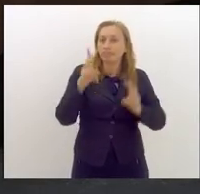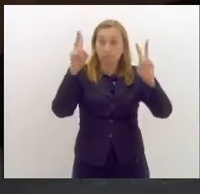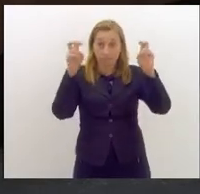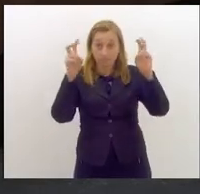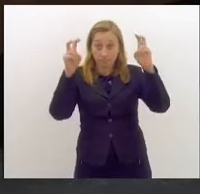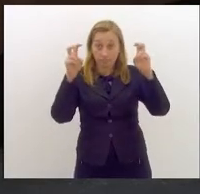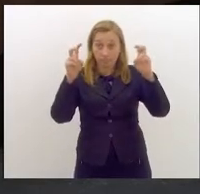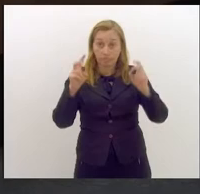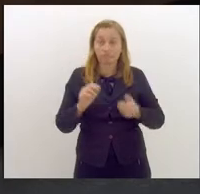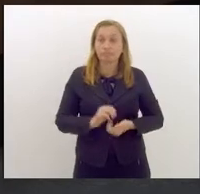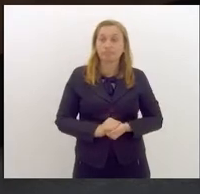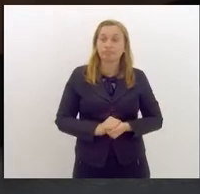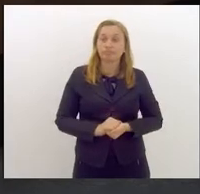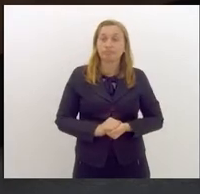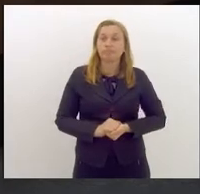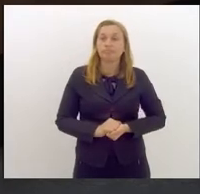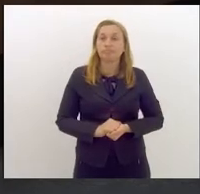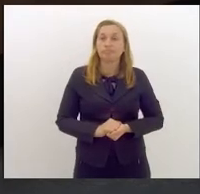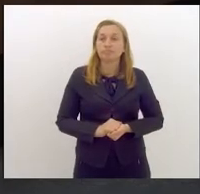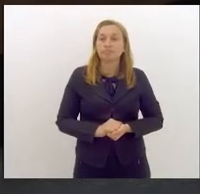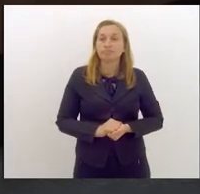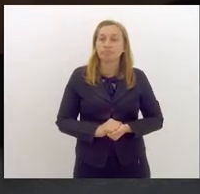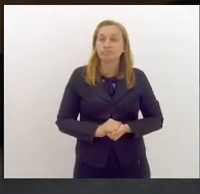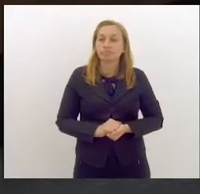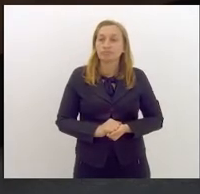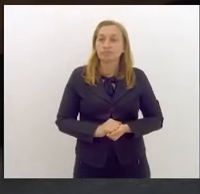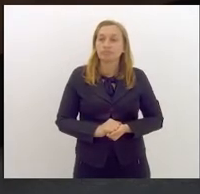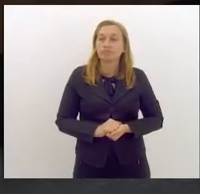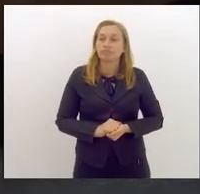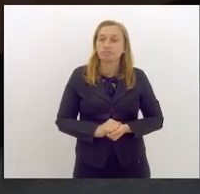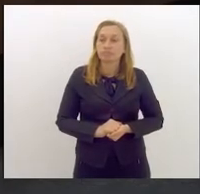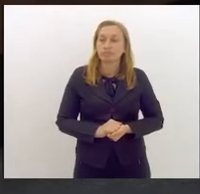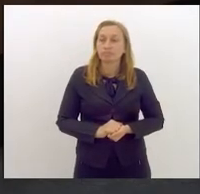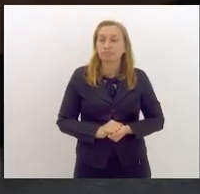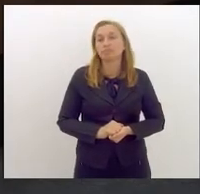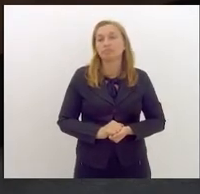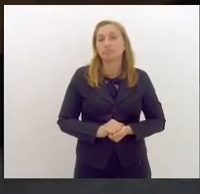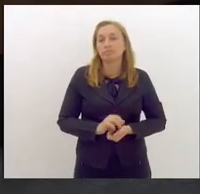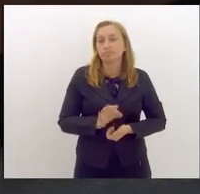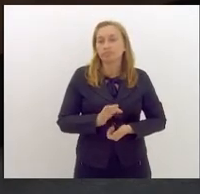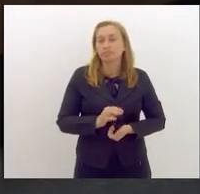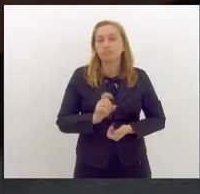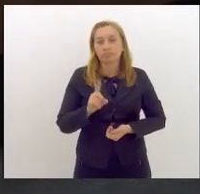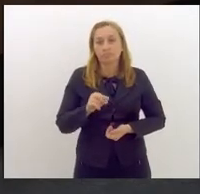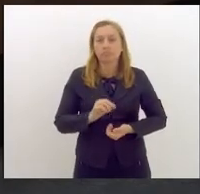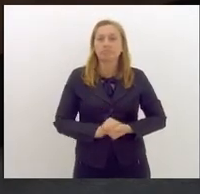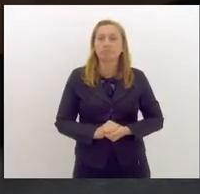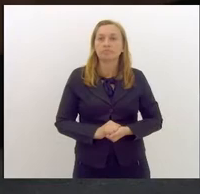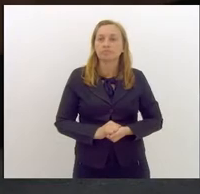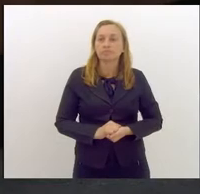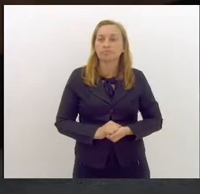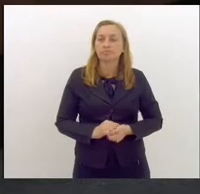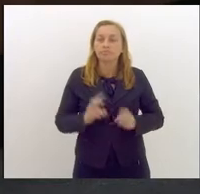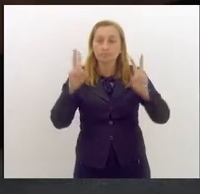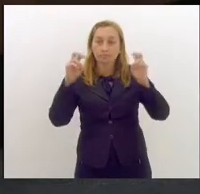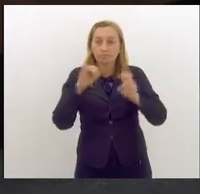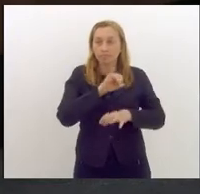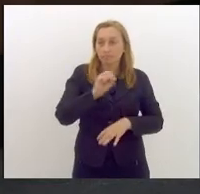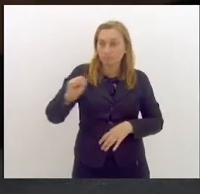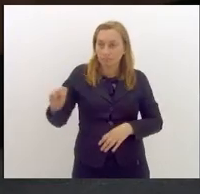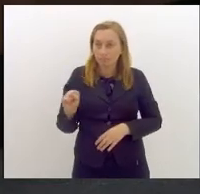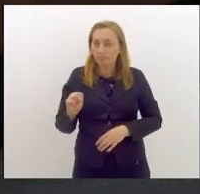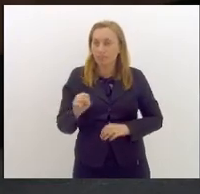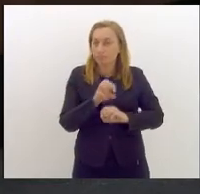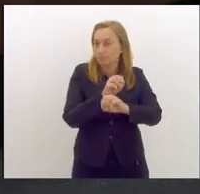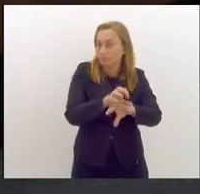são muito correlatas mas são mas tem especificidade né ou seja questão de semestre de educação